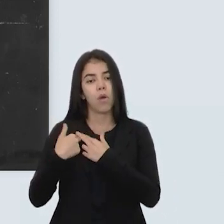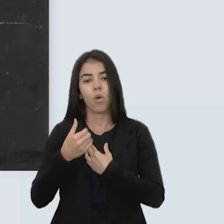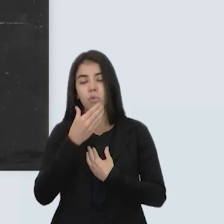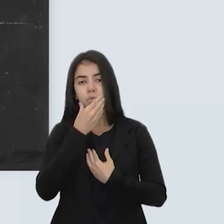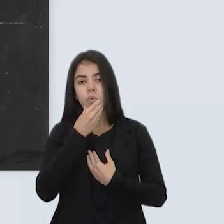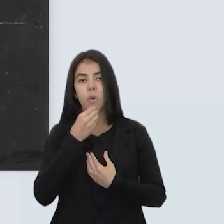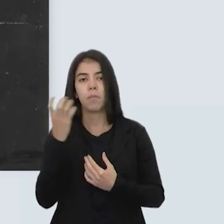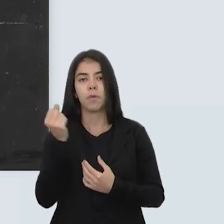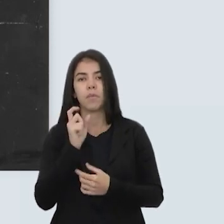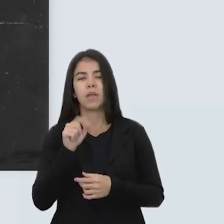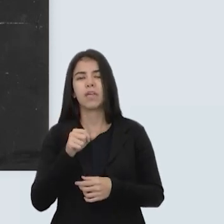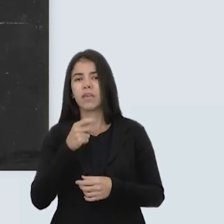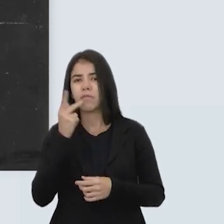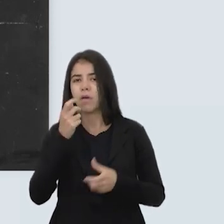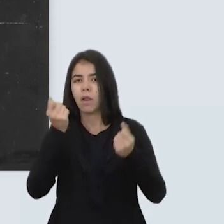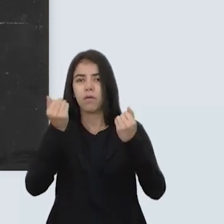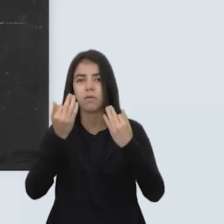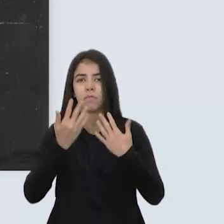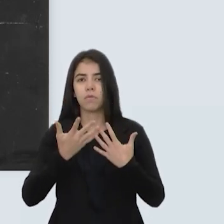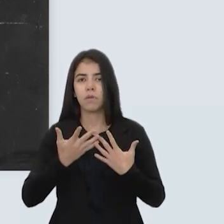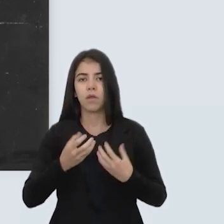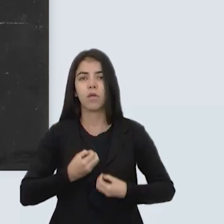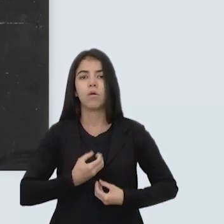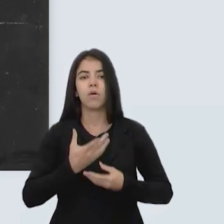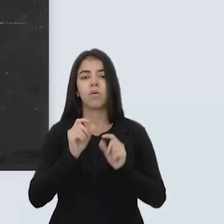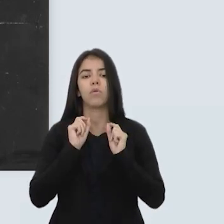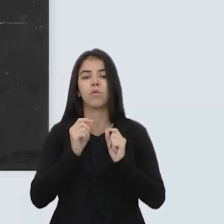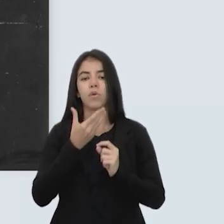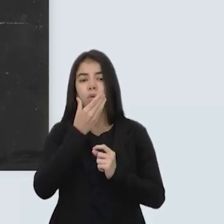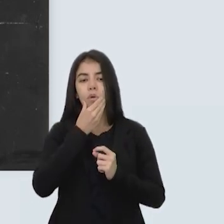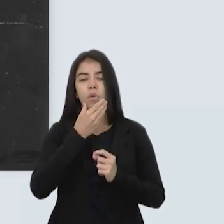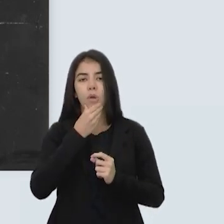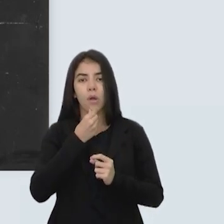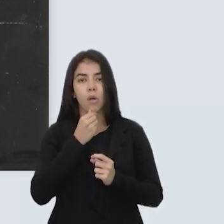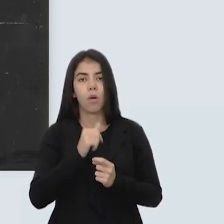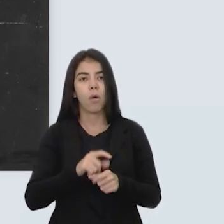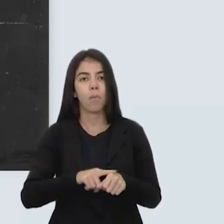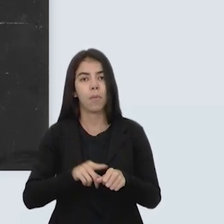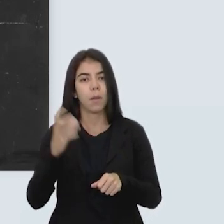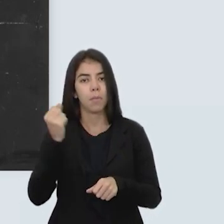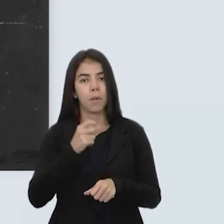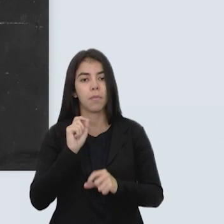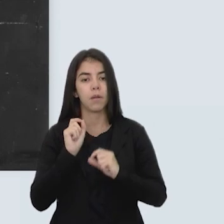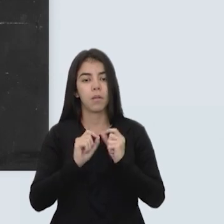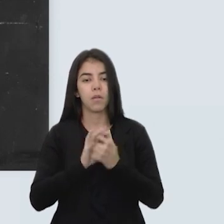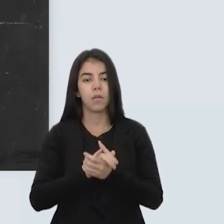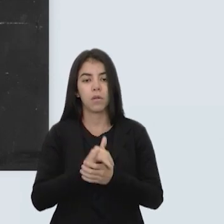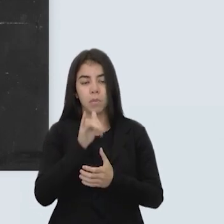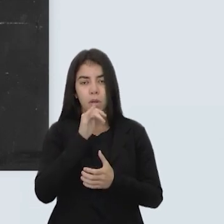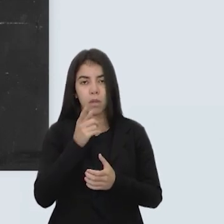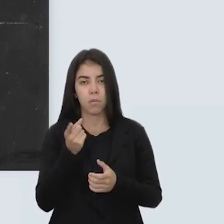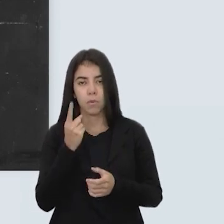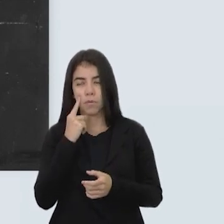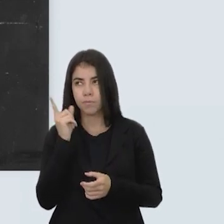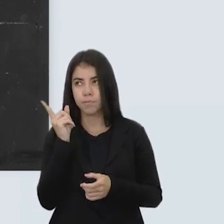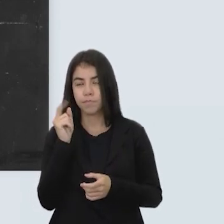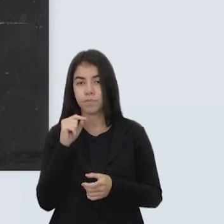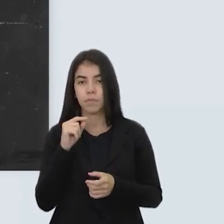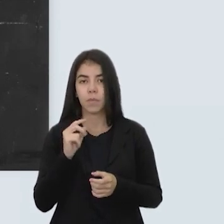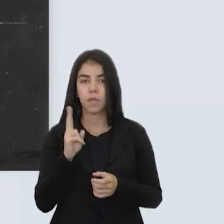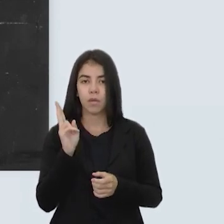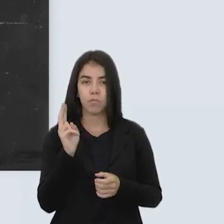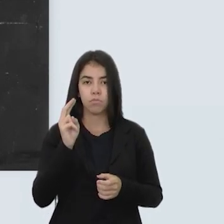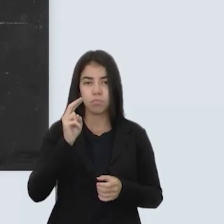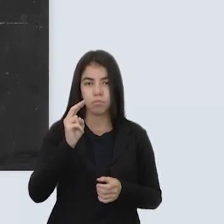que lamentava sobre a enorme missão que o homem branco carregava em suas costas, levemente curvadas, de sair pelo